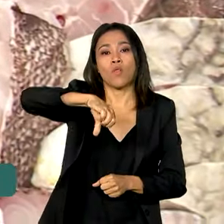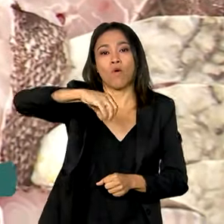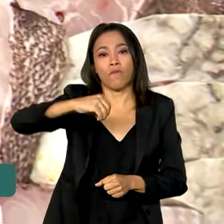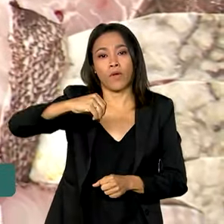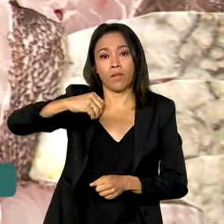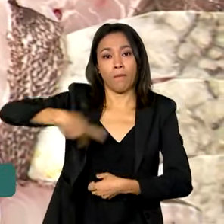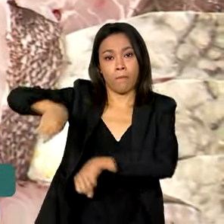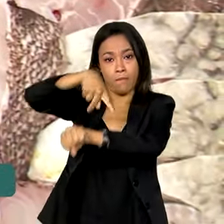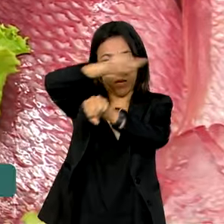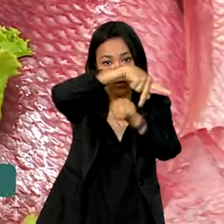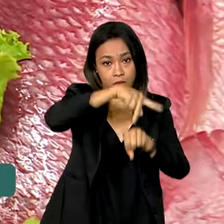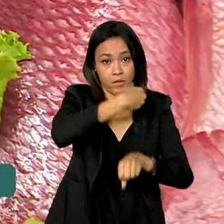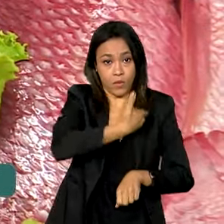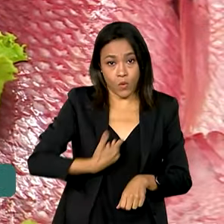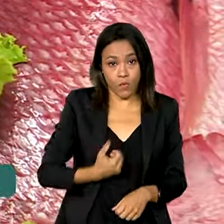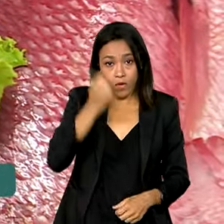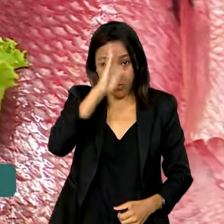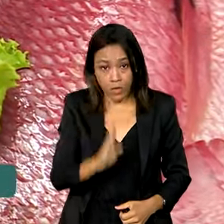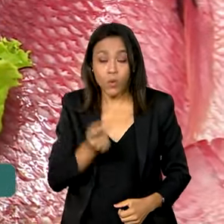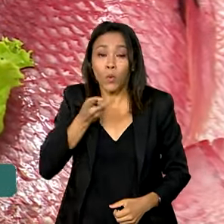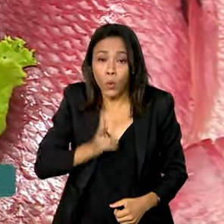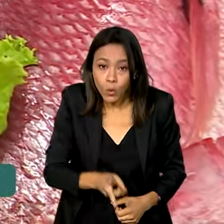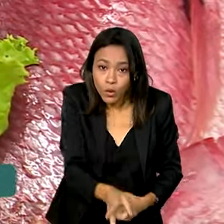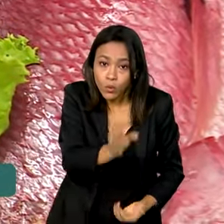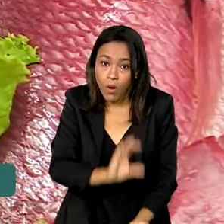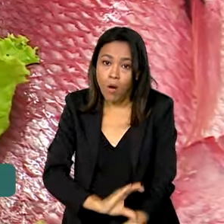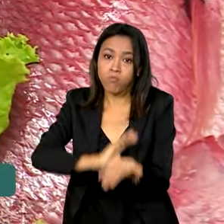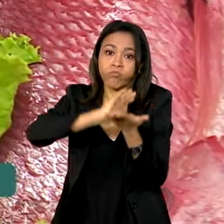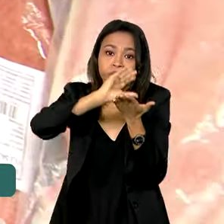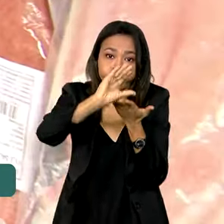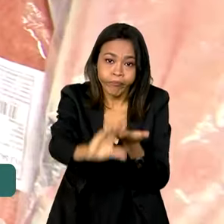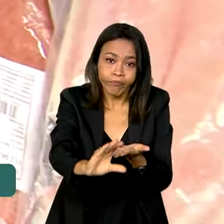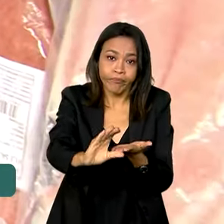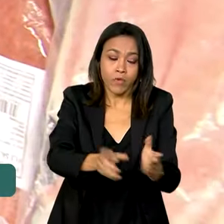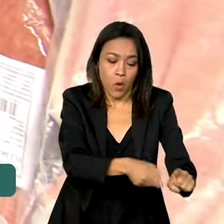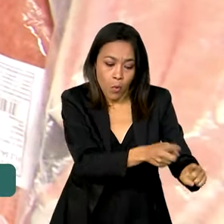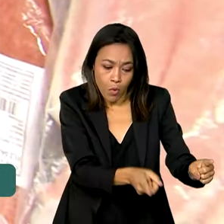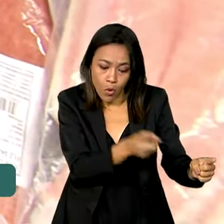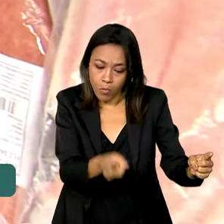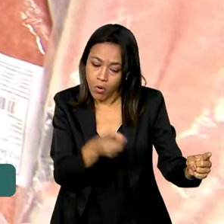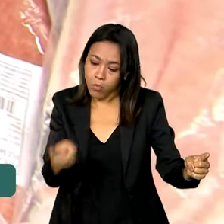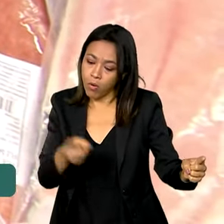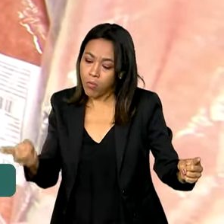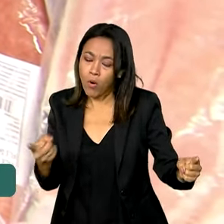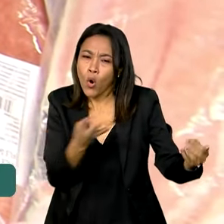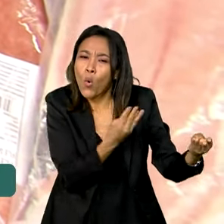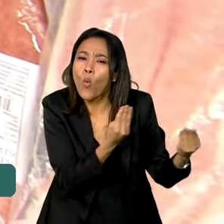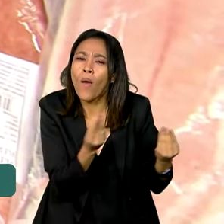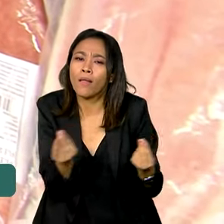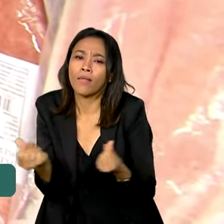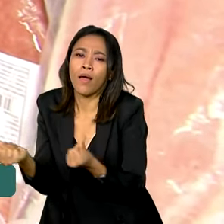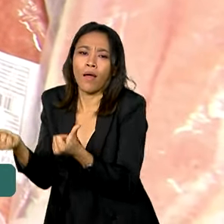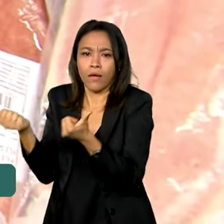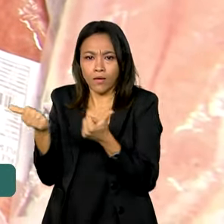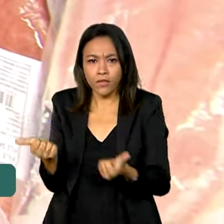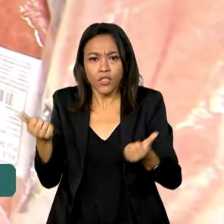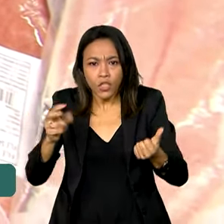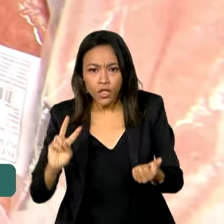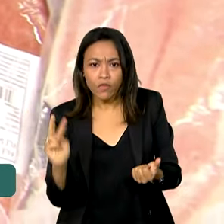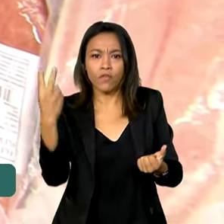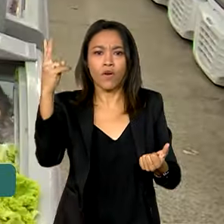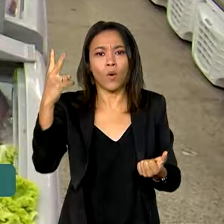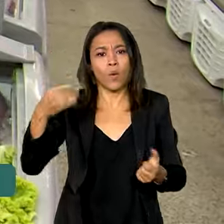o governo brasileiro segue investindo em toda a cadeia para garantir qualidade e valor agregado